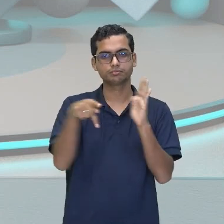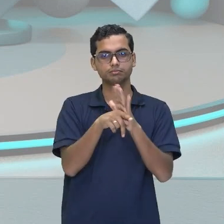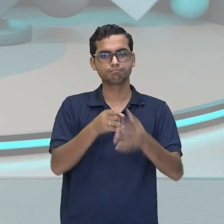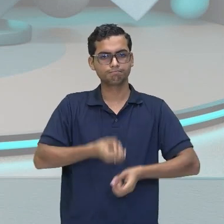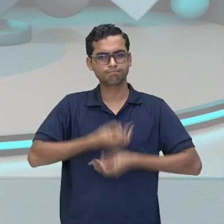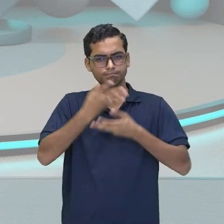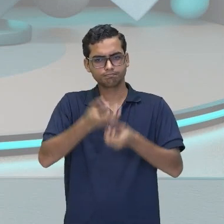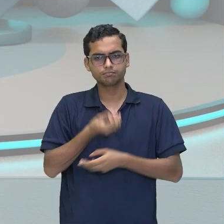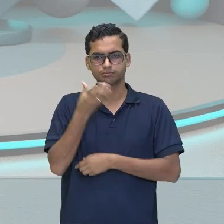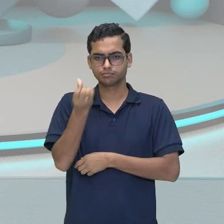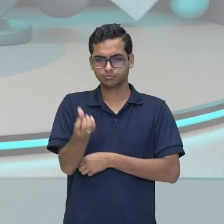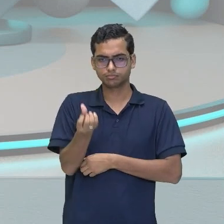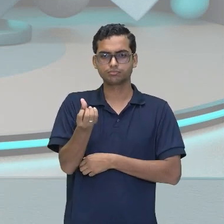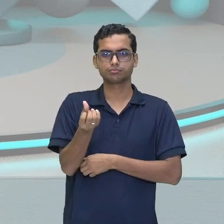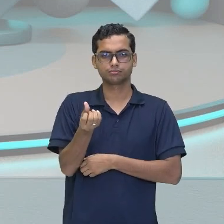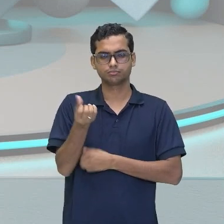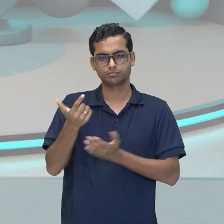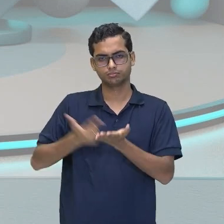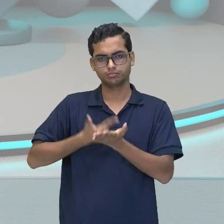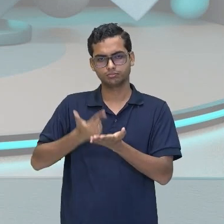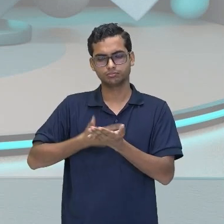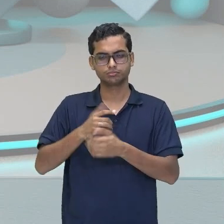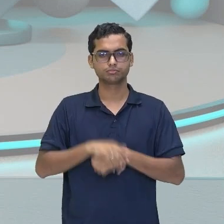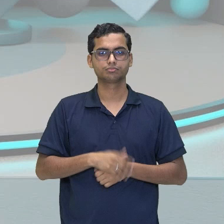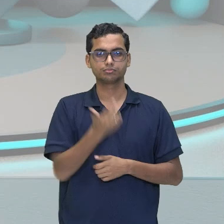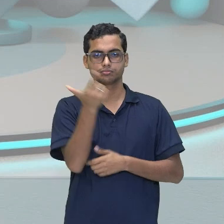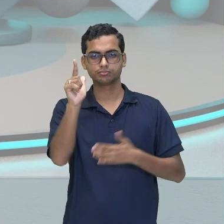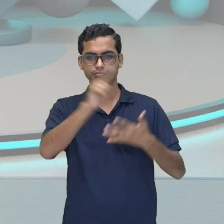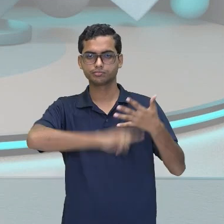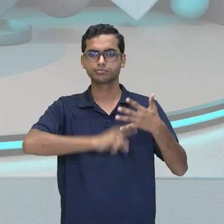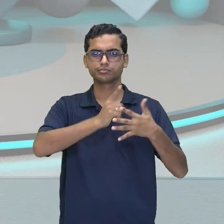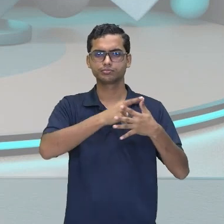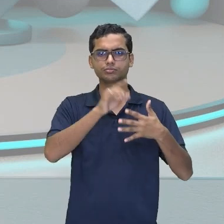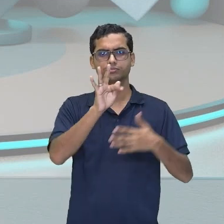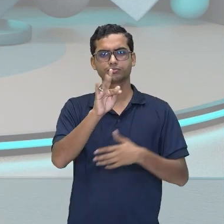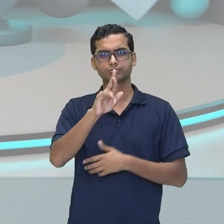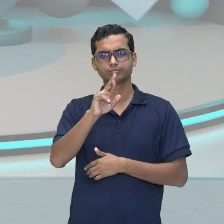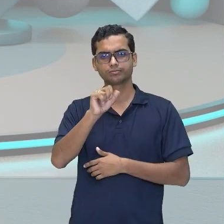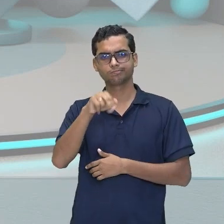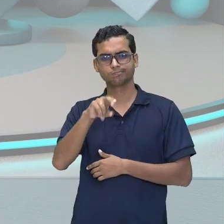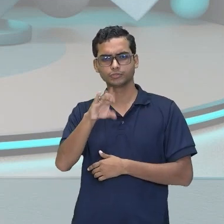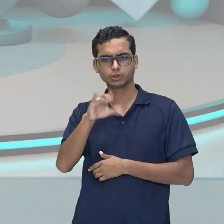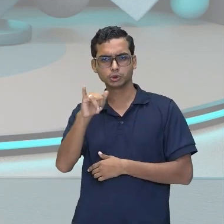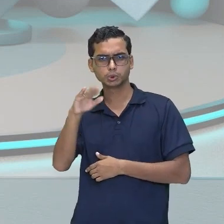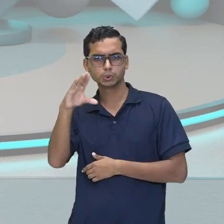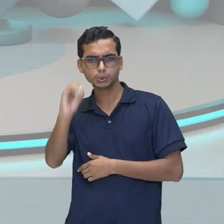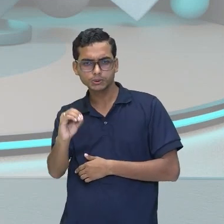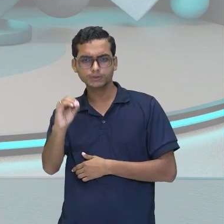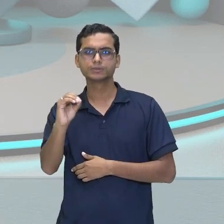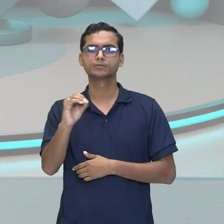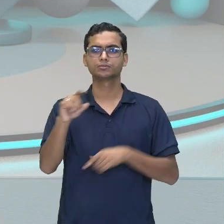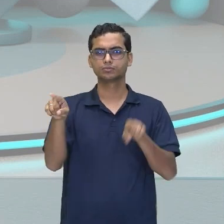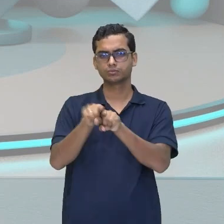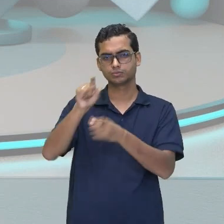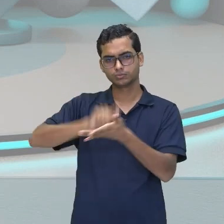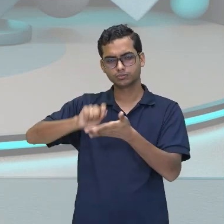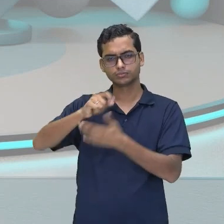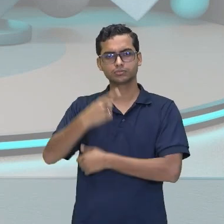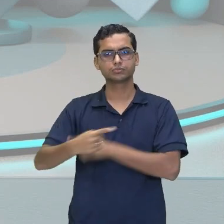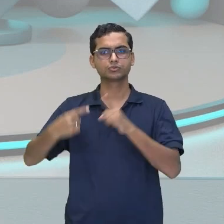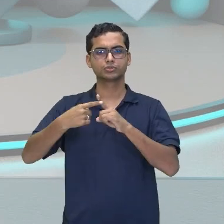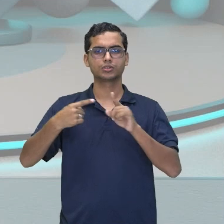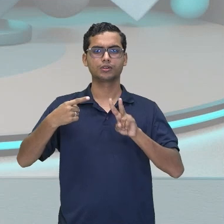dessa poetisa. Francisco José Freire, esse poeta escreveu